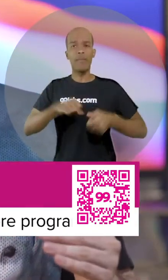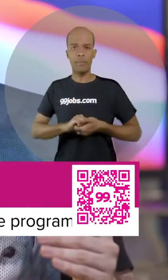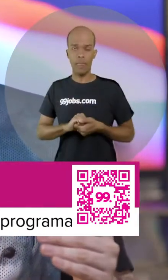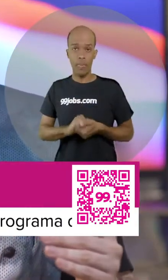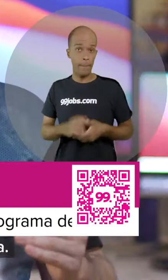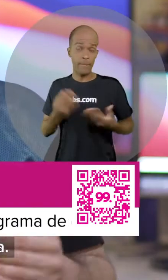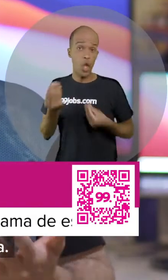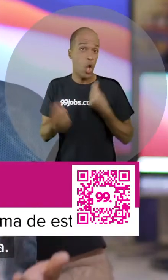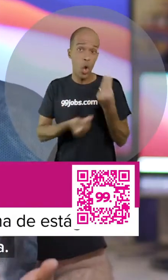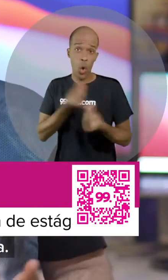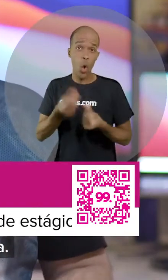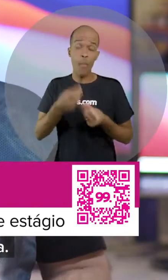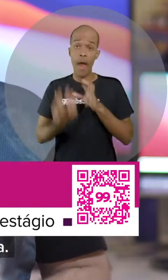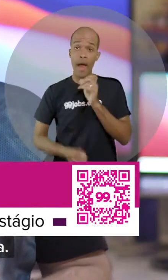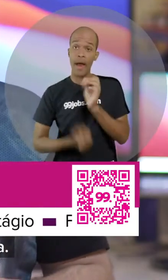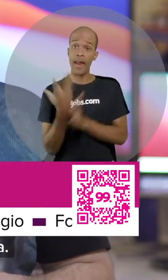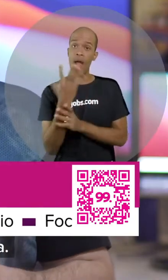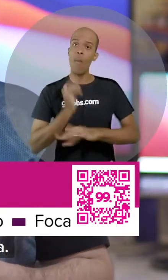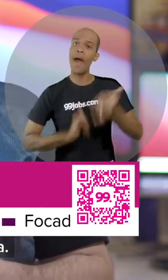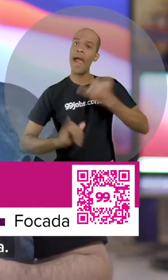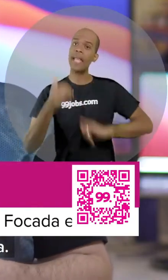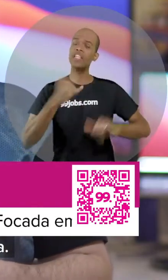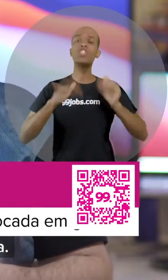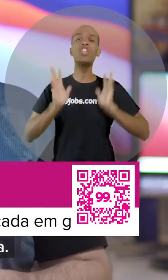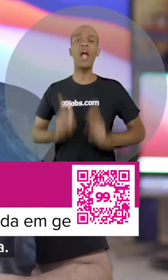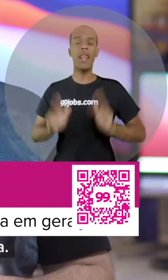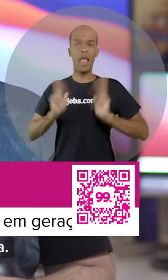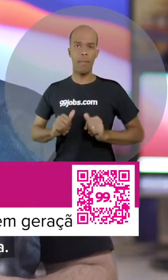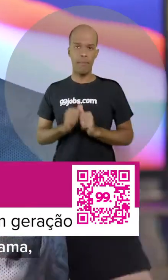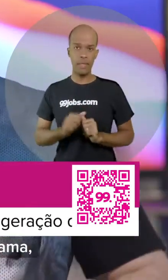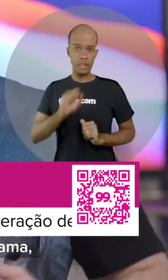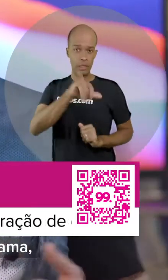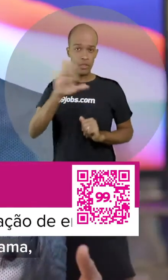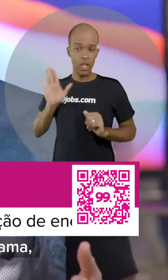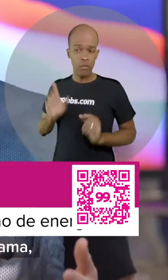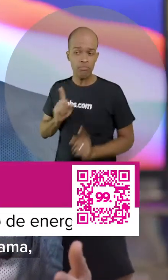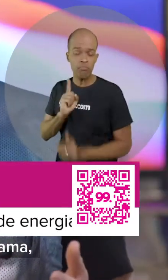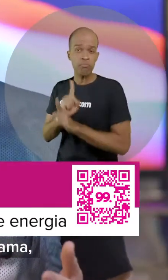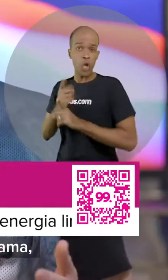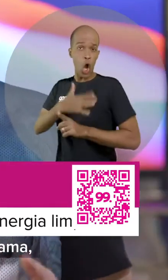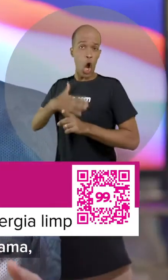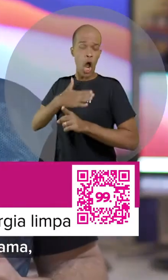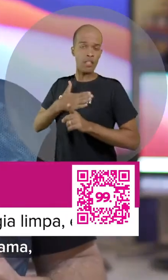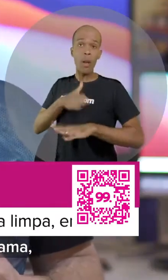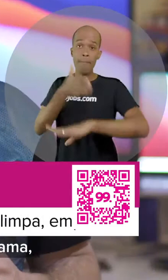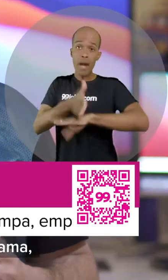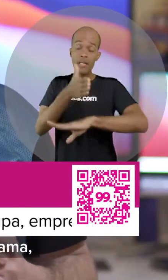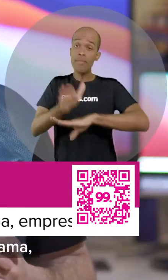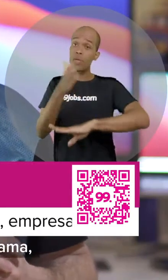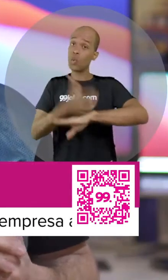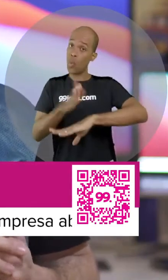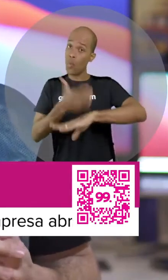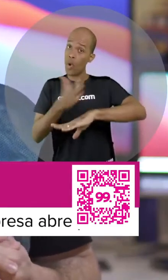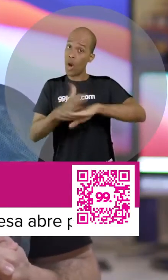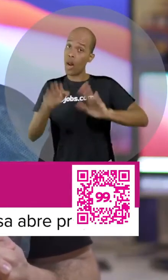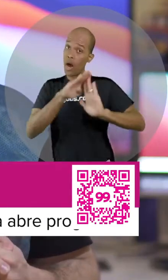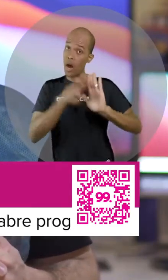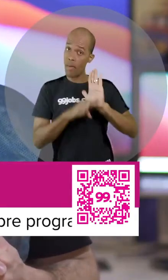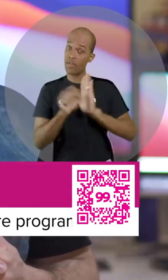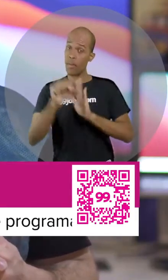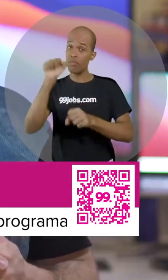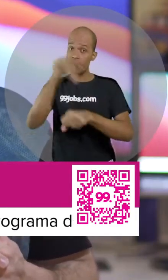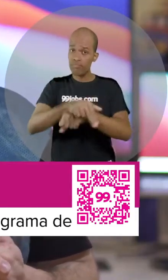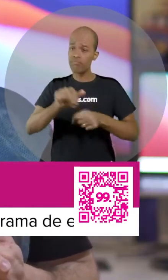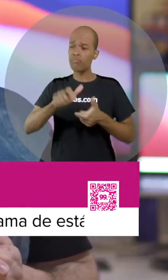cadeia de valor. Tudo isso por meio da geração de uma energia limpa. Se você se identifica com o trabalho, participe do programa, porque você pode